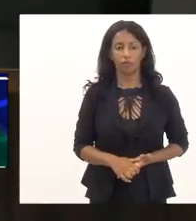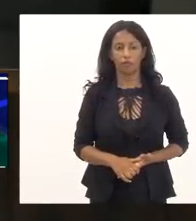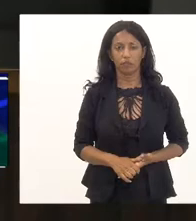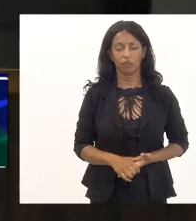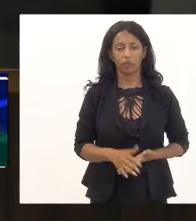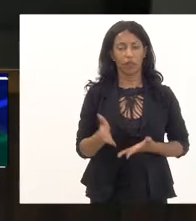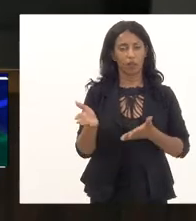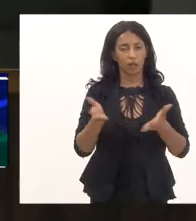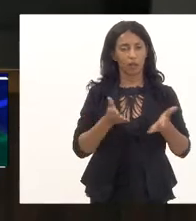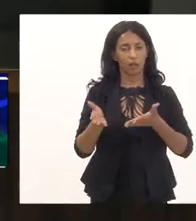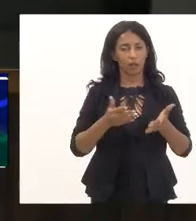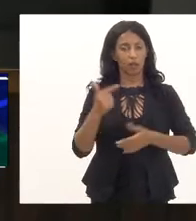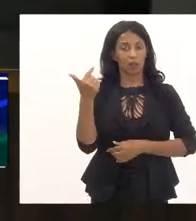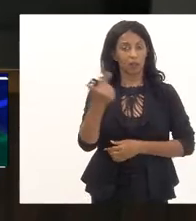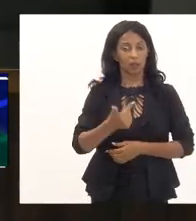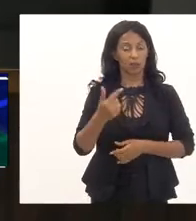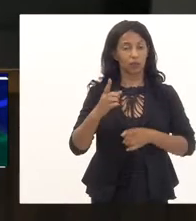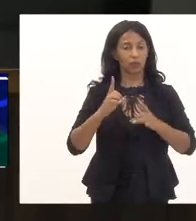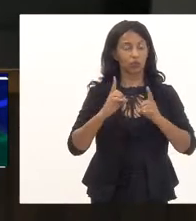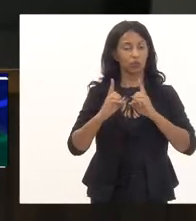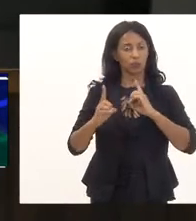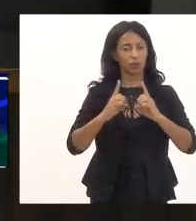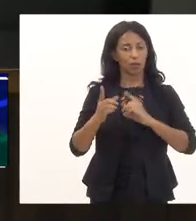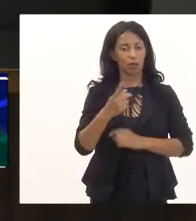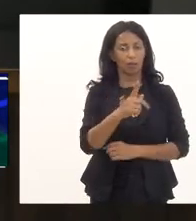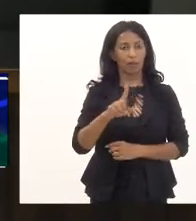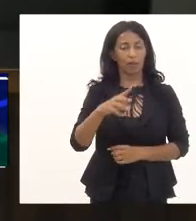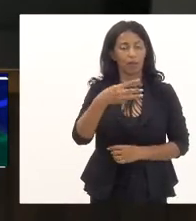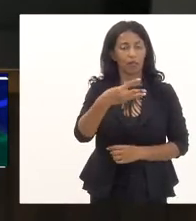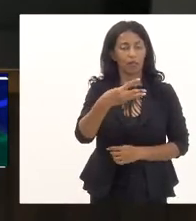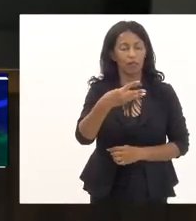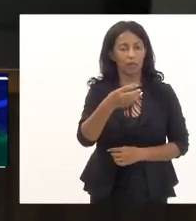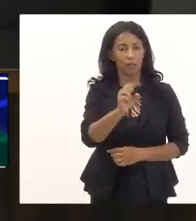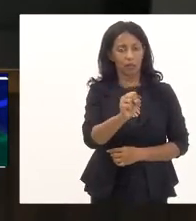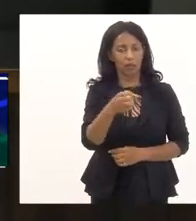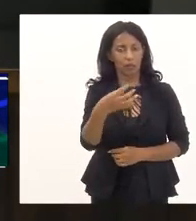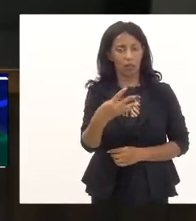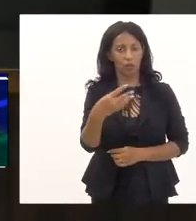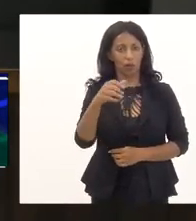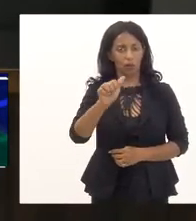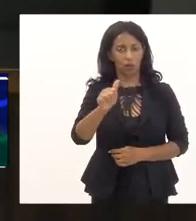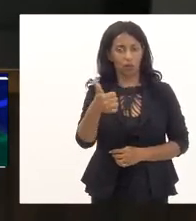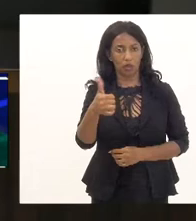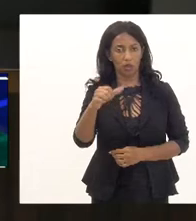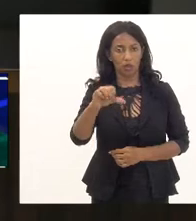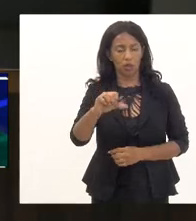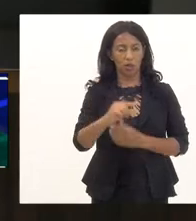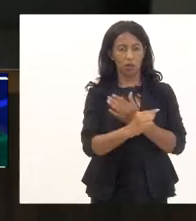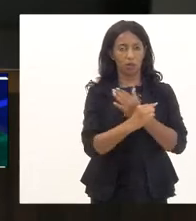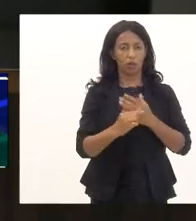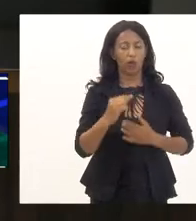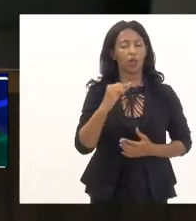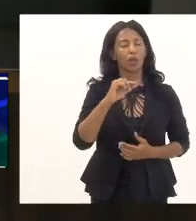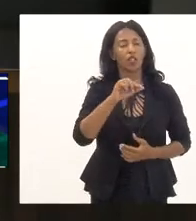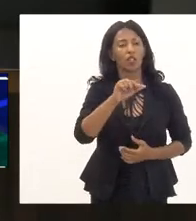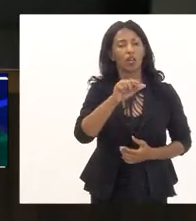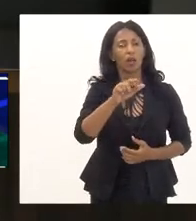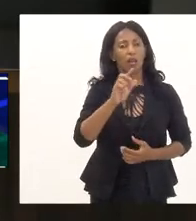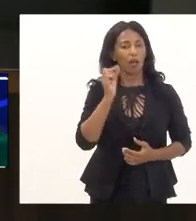Em tramitação ordinária, em segunda discussão, redação do vencido, projeto de lei 1384-A de 19, de autoria do deputado Giovanni